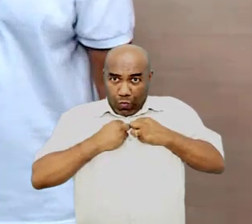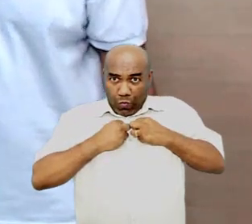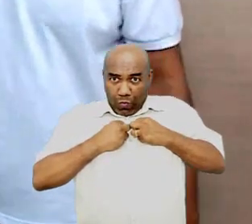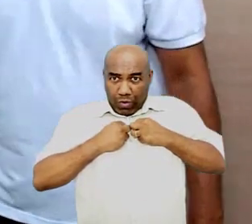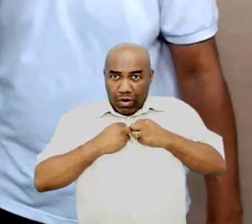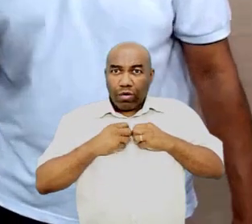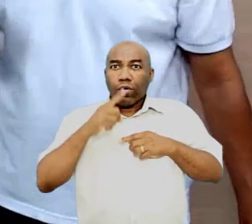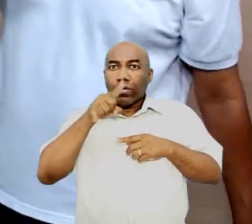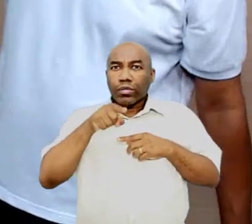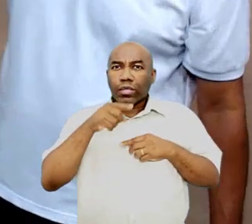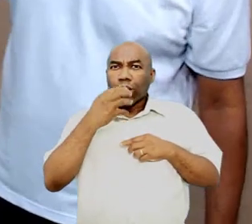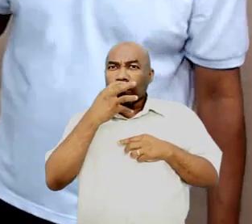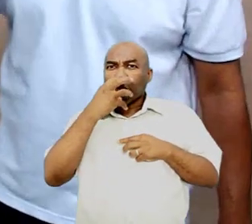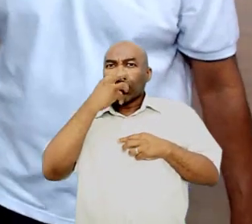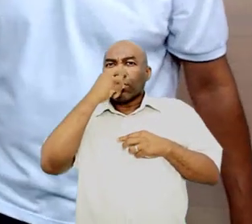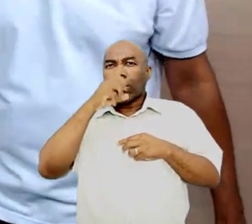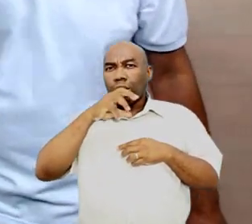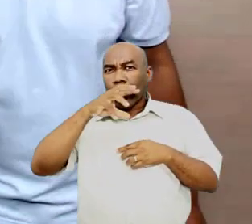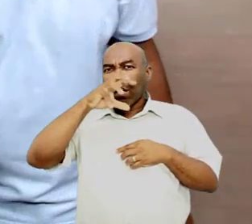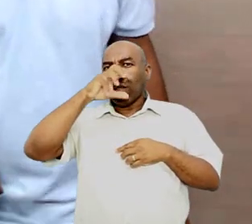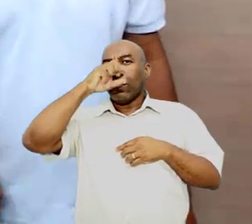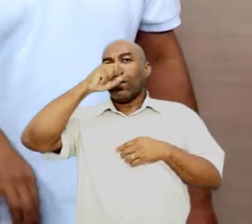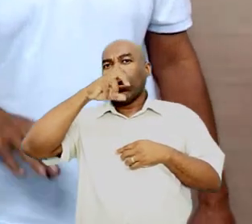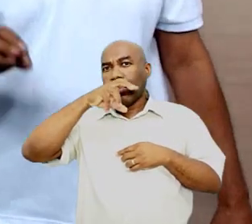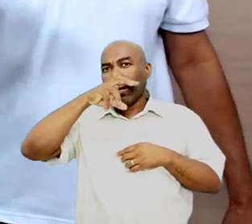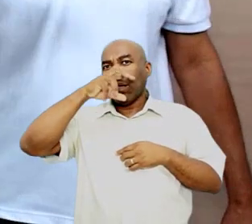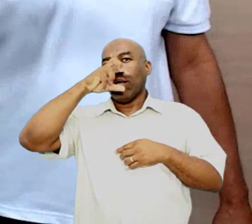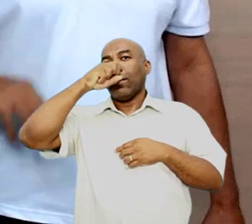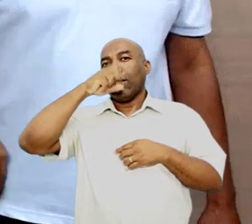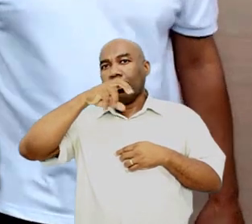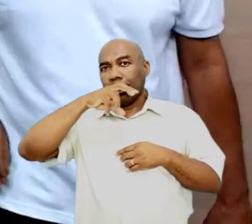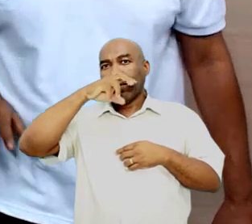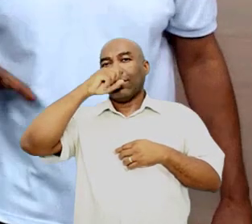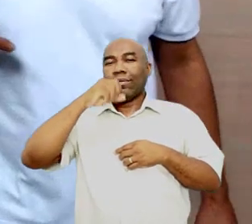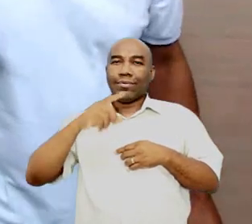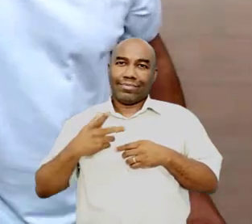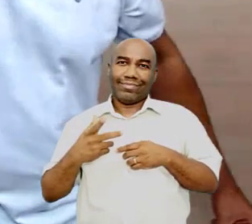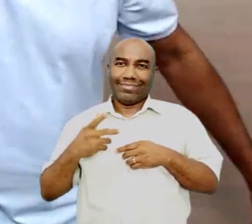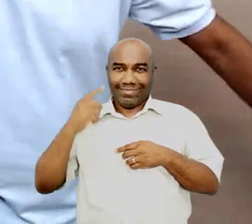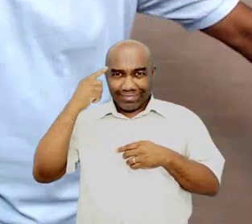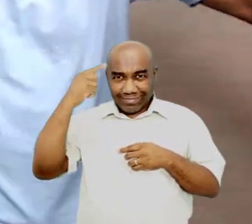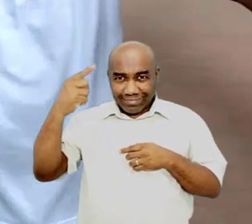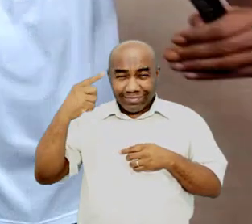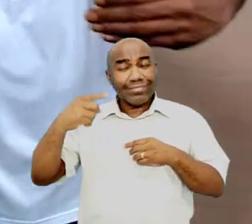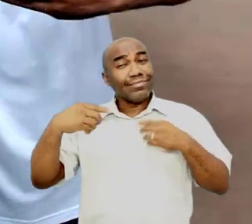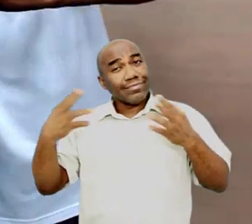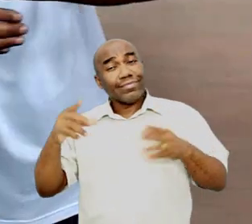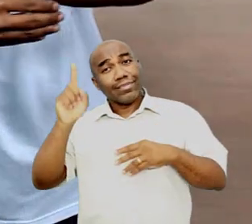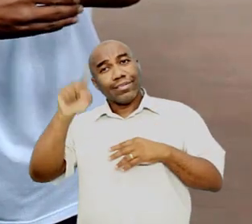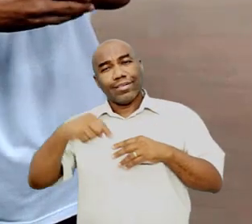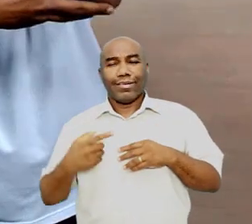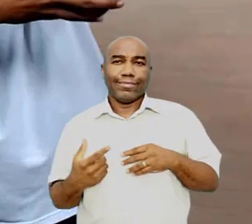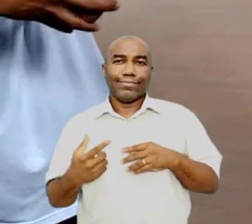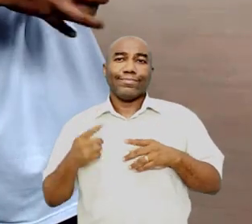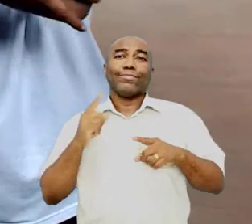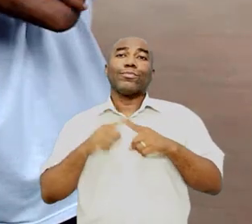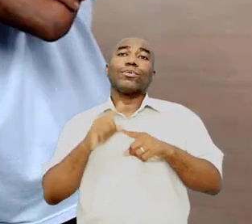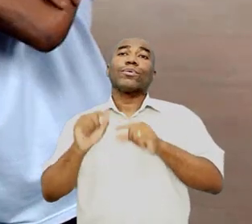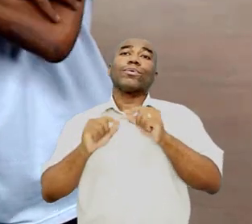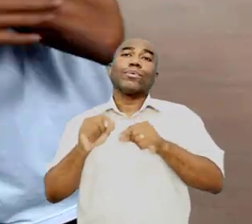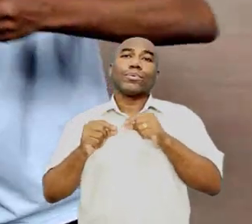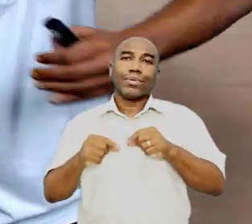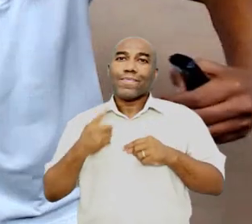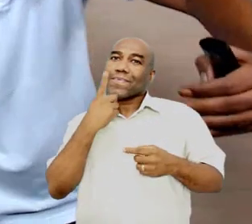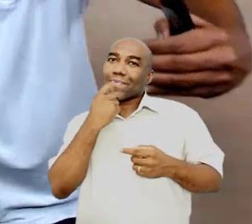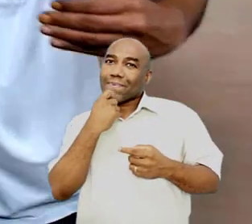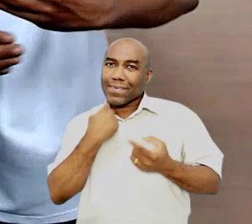essa proteína que está presa na cápsula, hemaglutinina, ela consegue segurar todas as